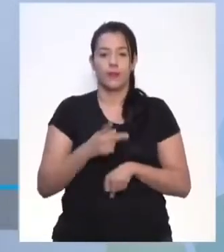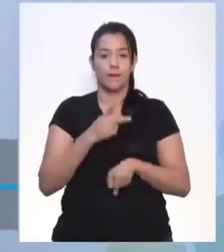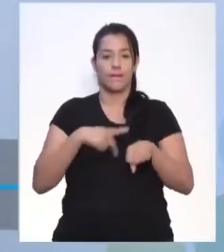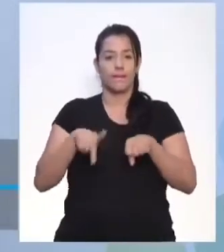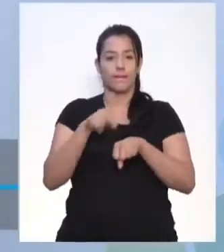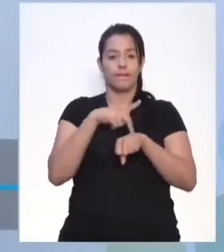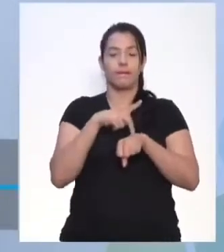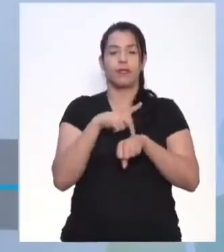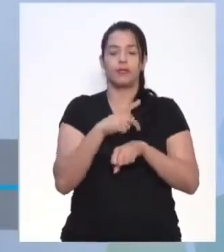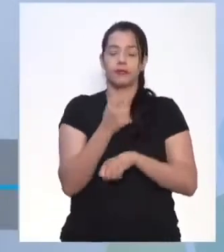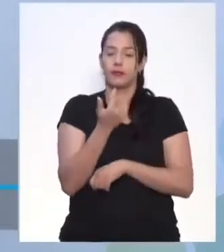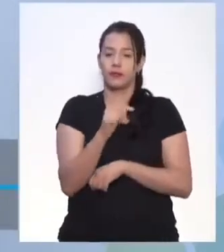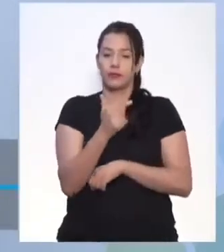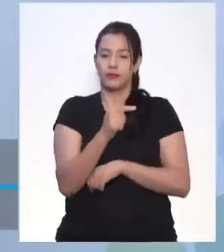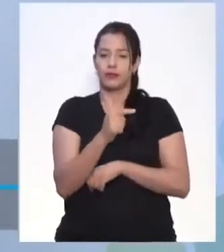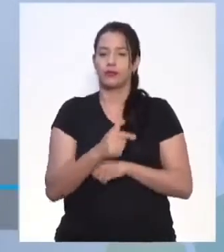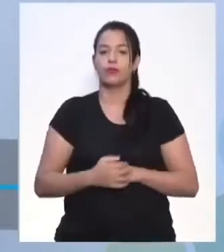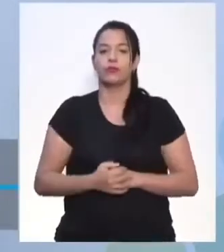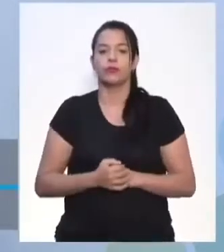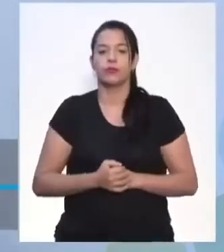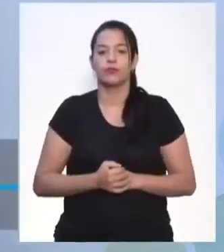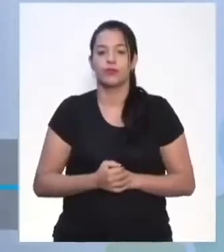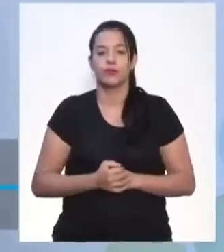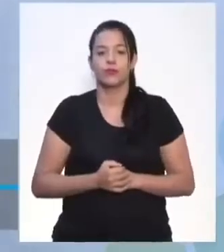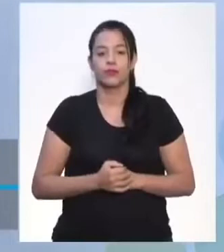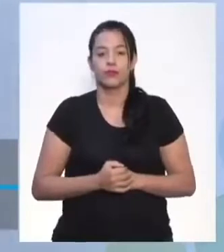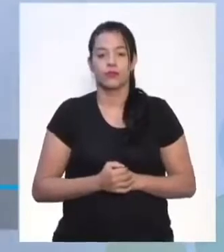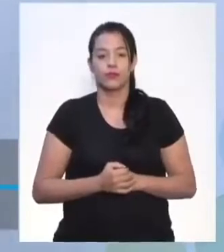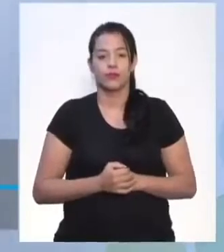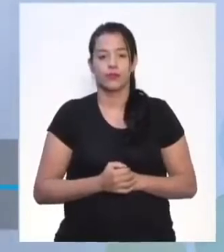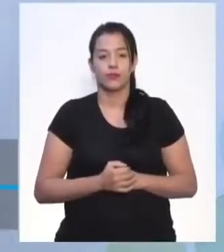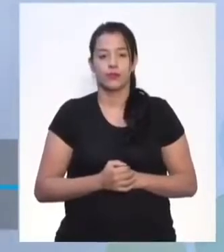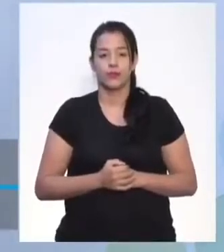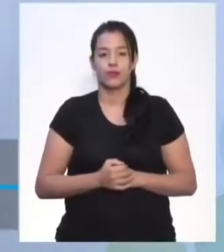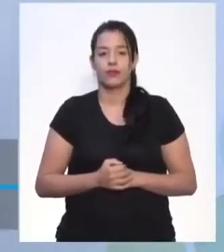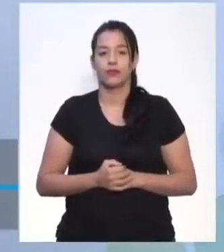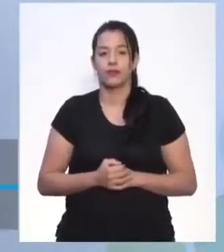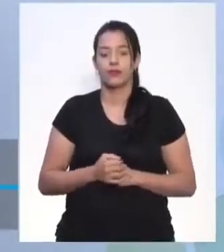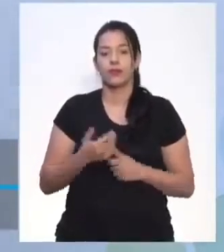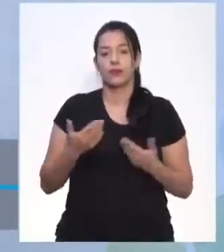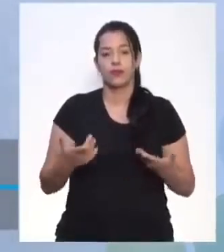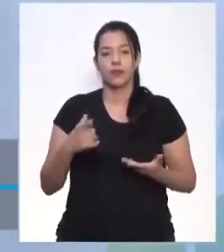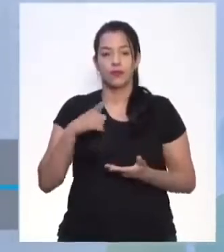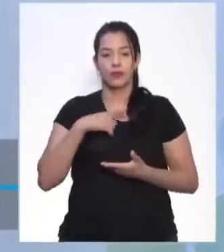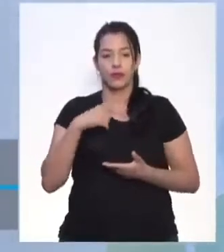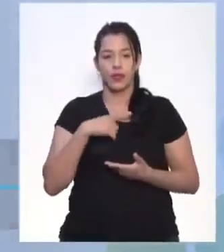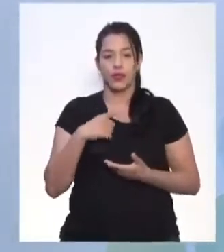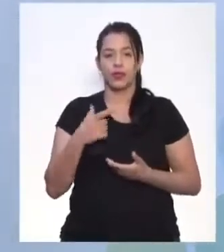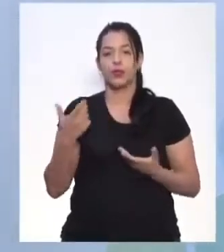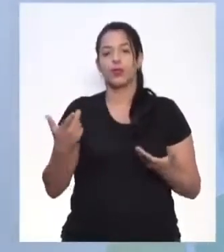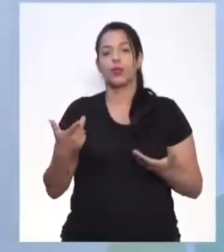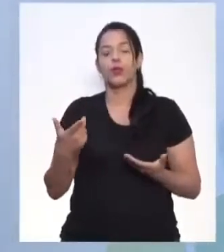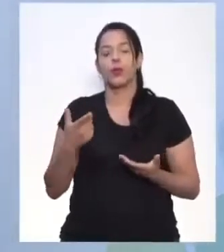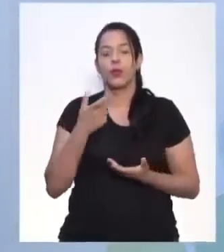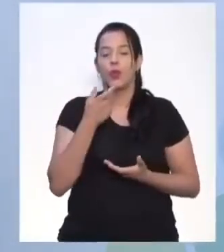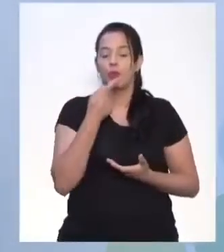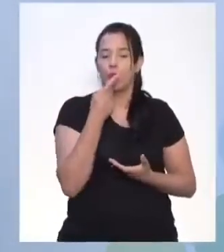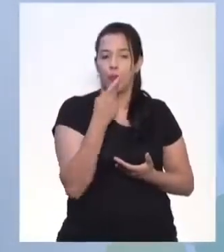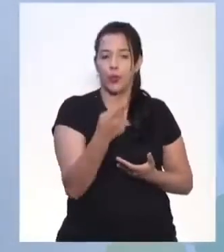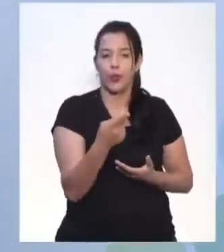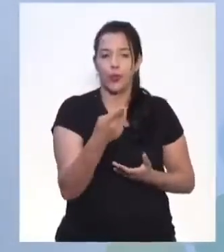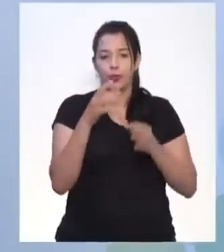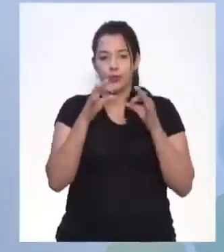um país, tá? E, realmente, né? Não, é claro que nós temos o idioma oficial, aquele que nós